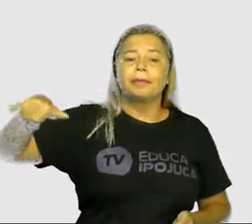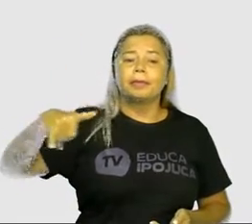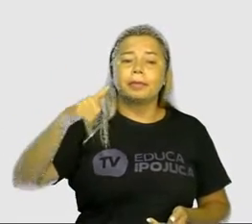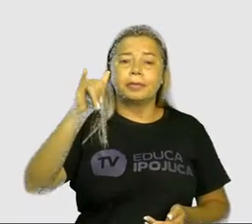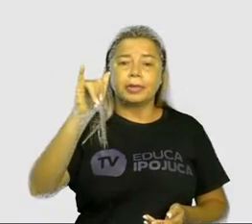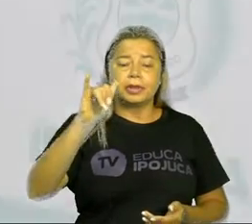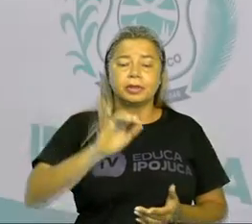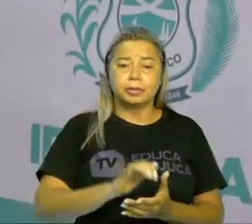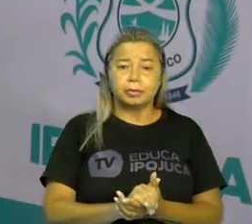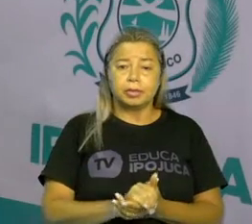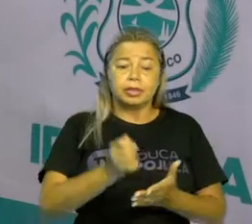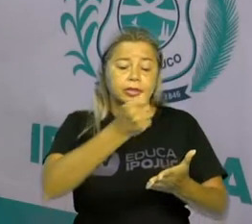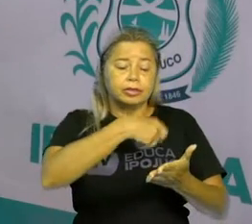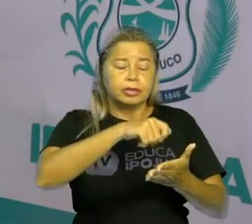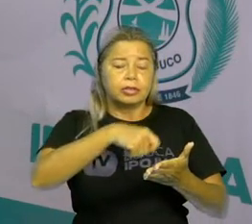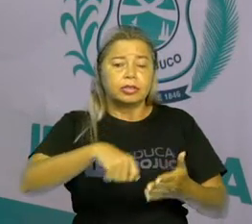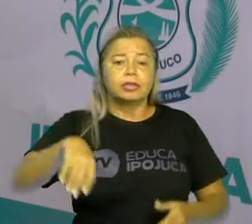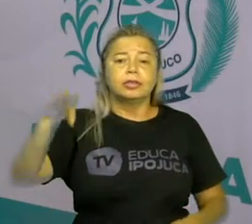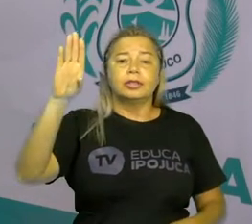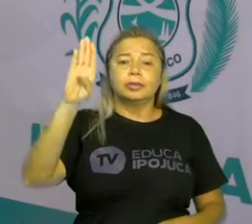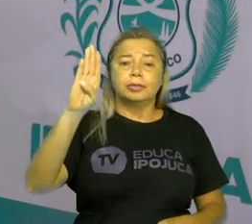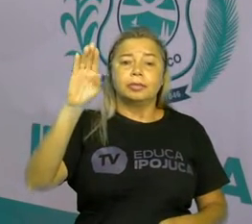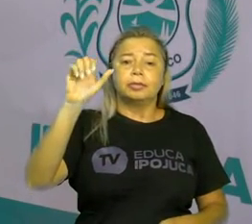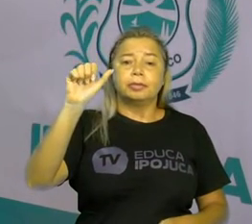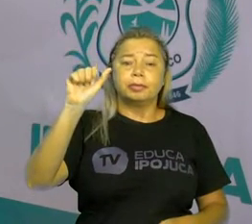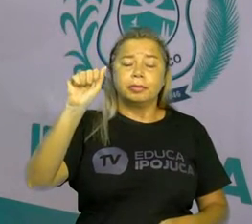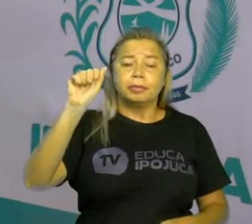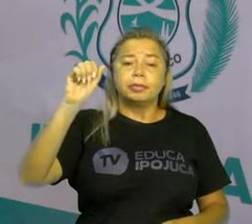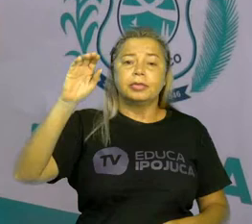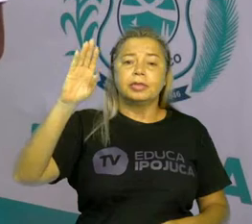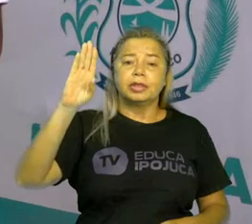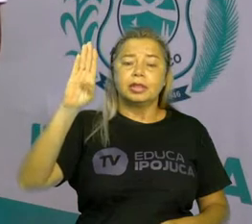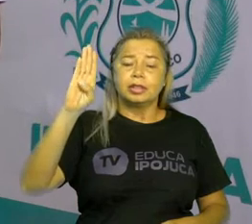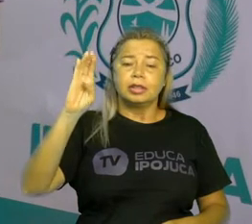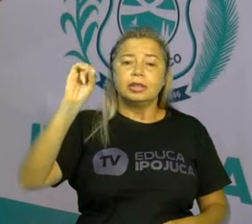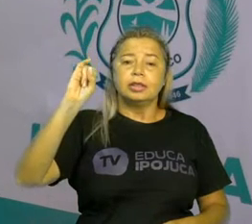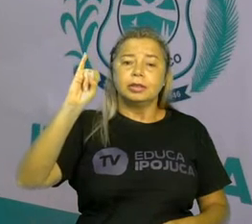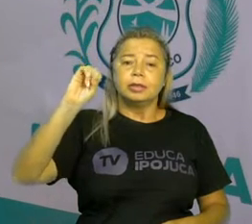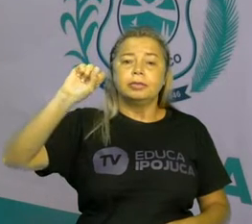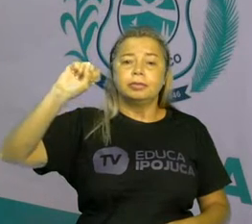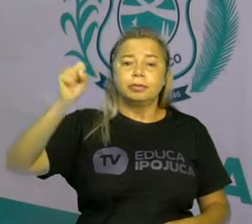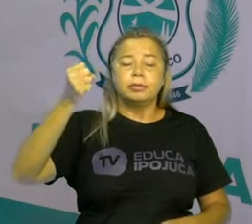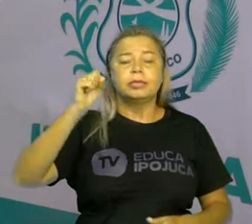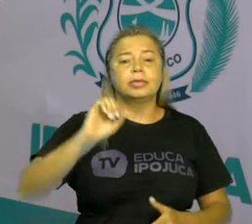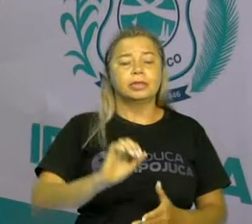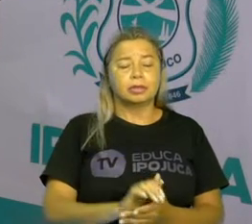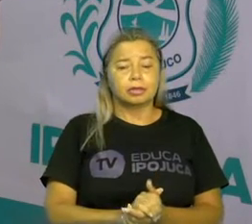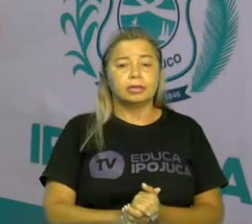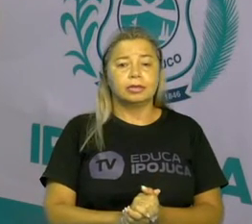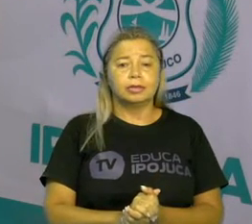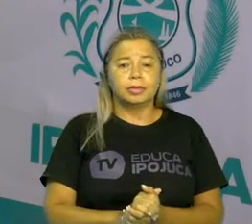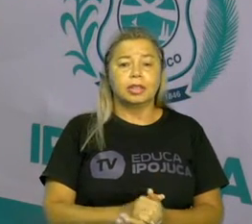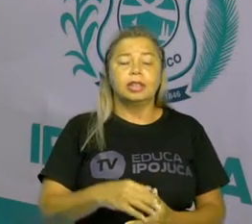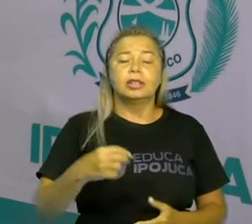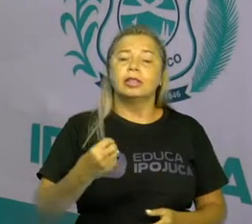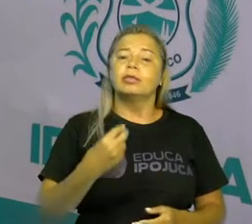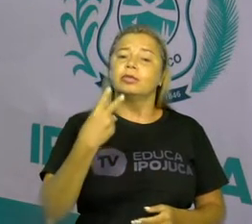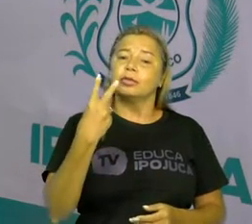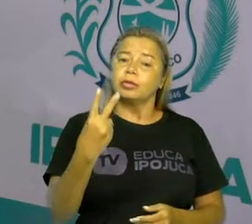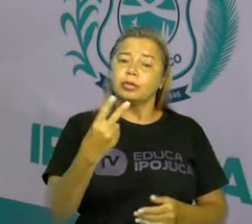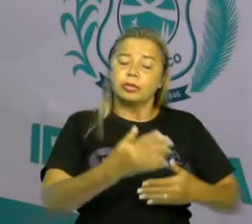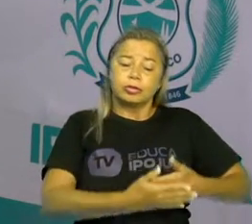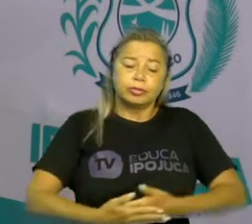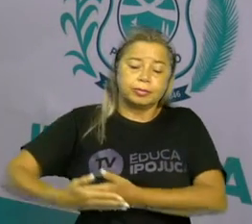B. Então, eu tirei o Y e coloquei o IES no final para mais de um bebê.